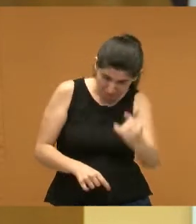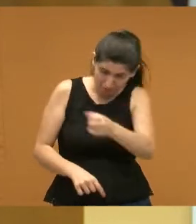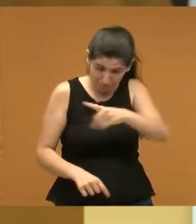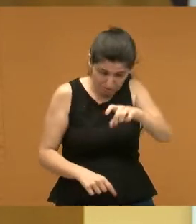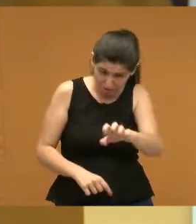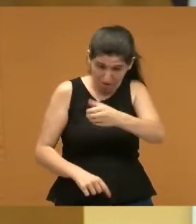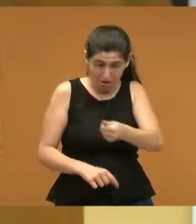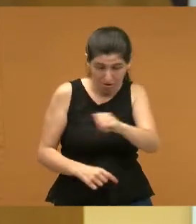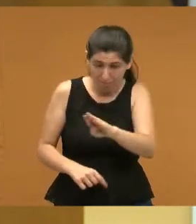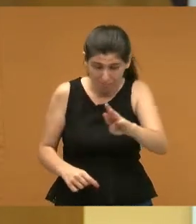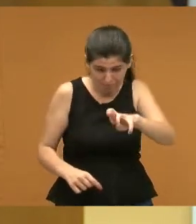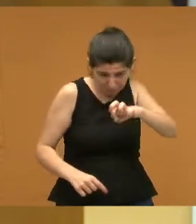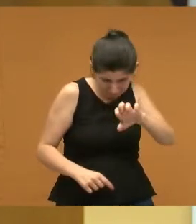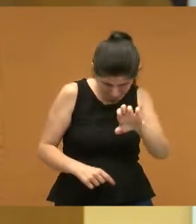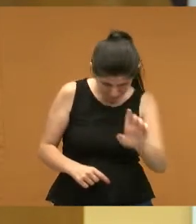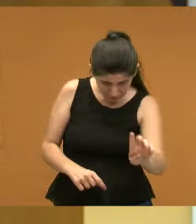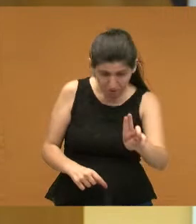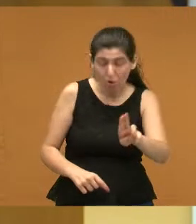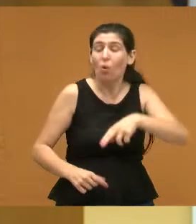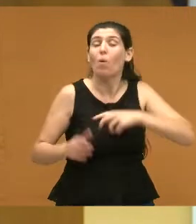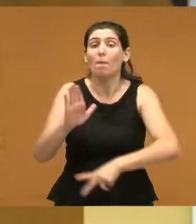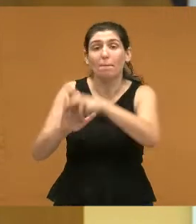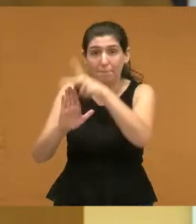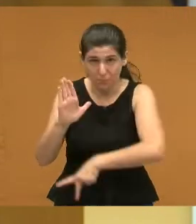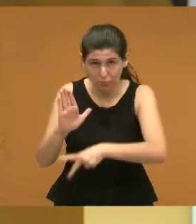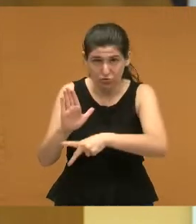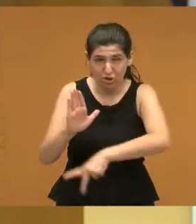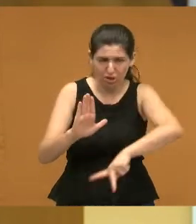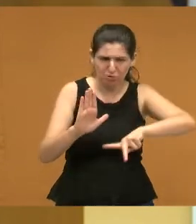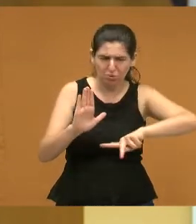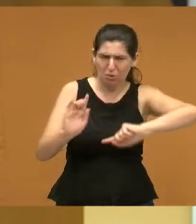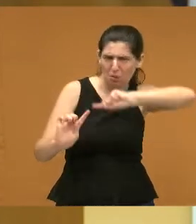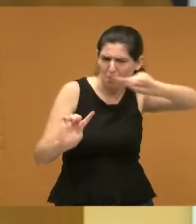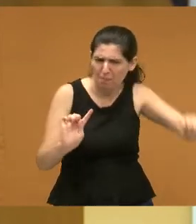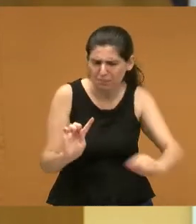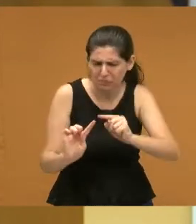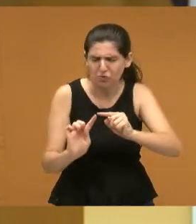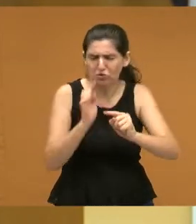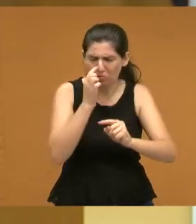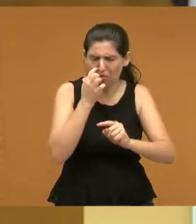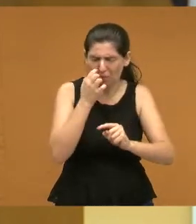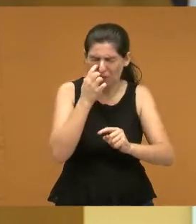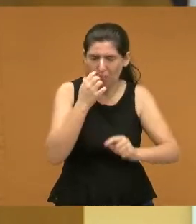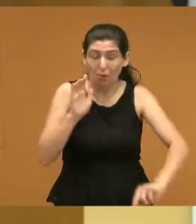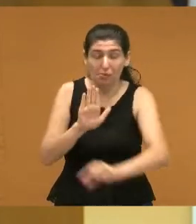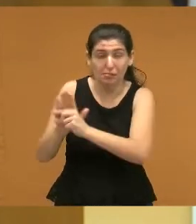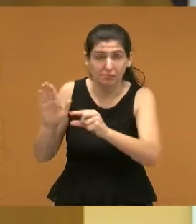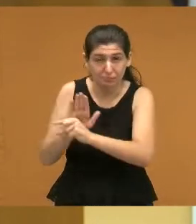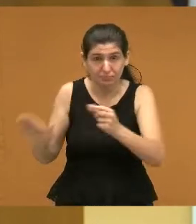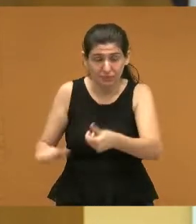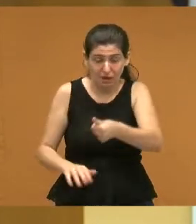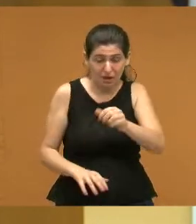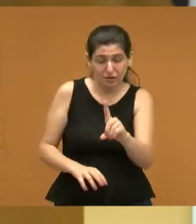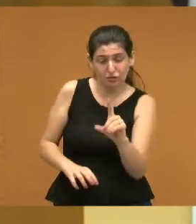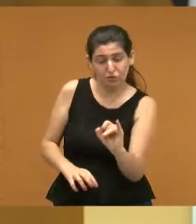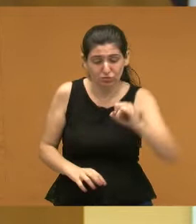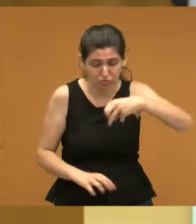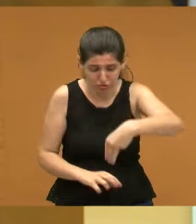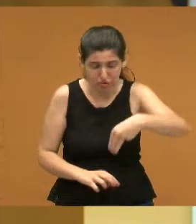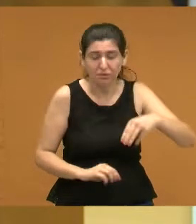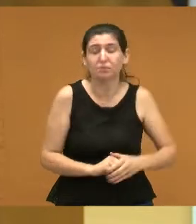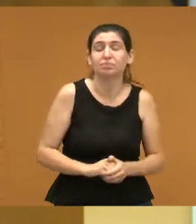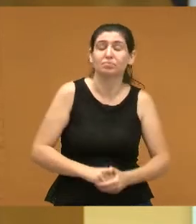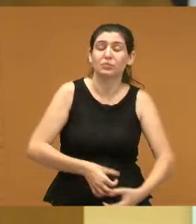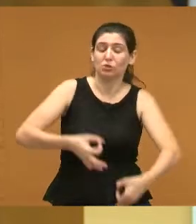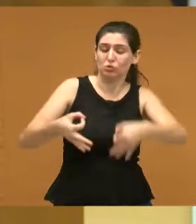Inicialmente, cumpre informar que o projeto objetiva atender o disposto na ADIM, apresentada no